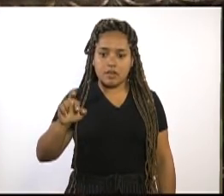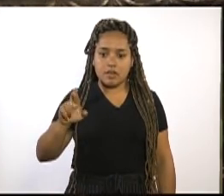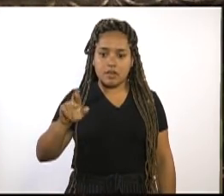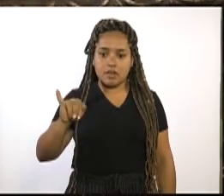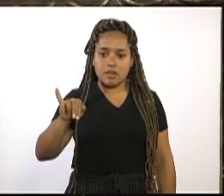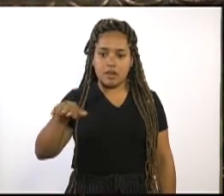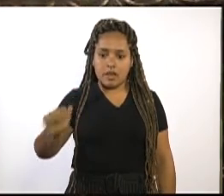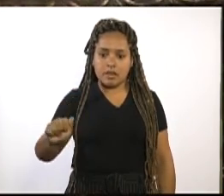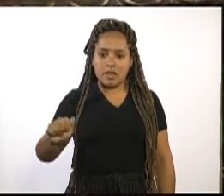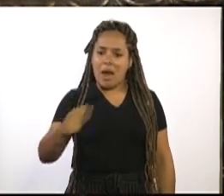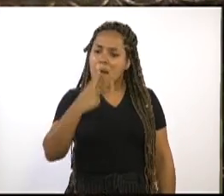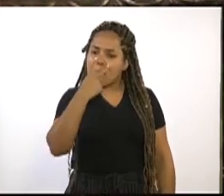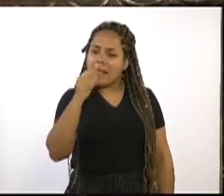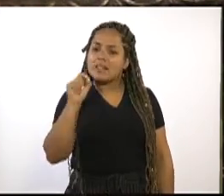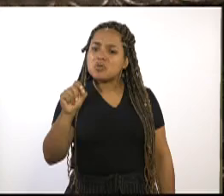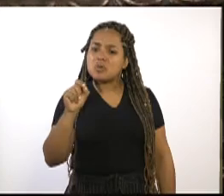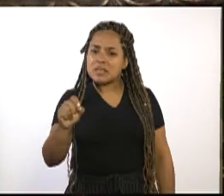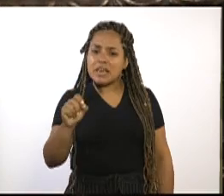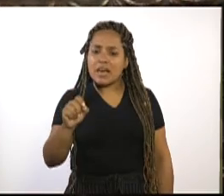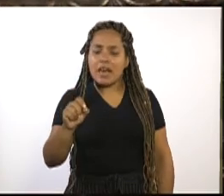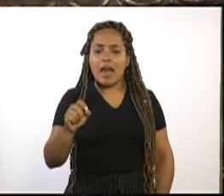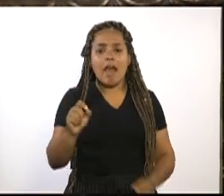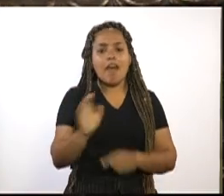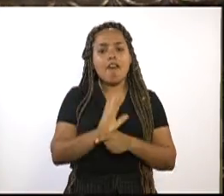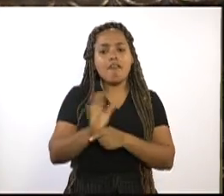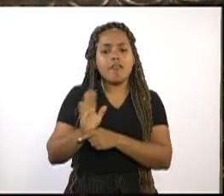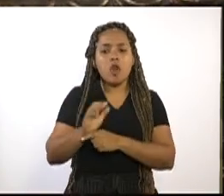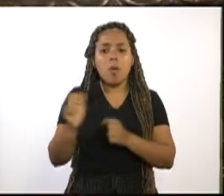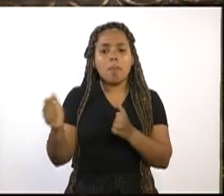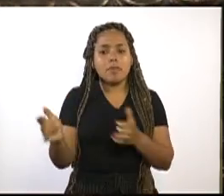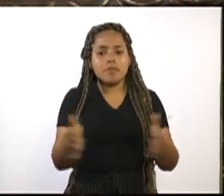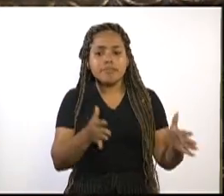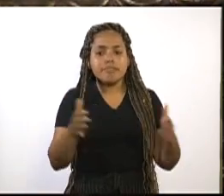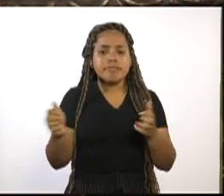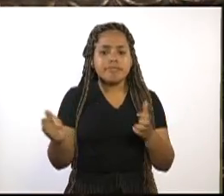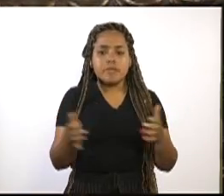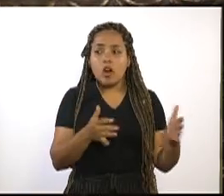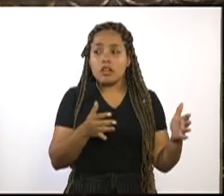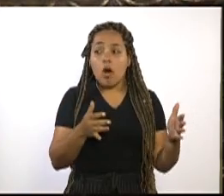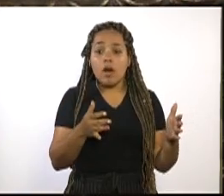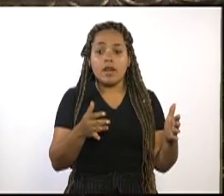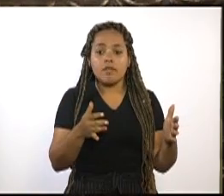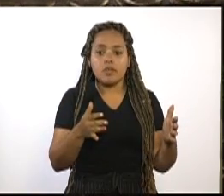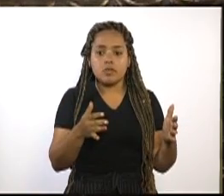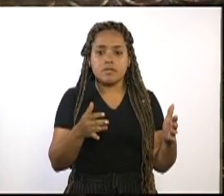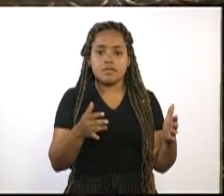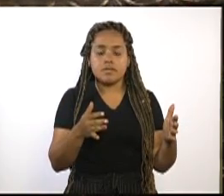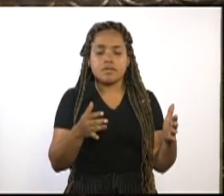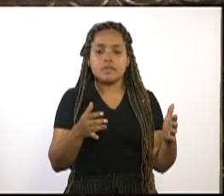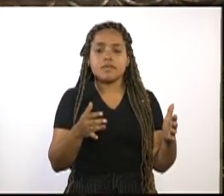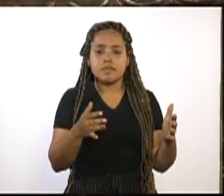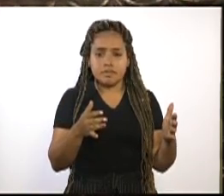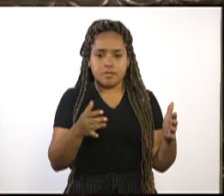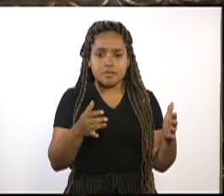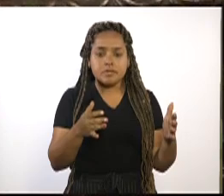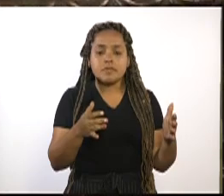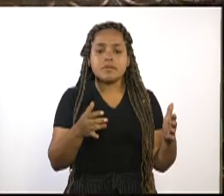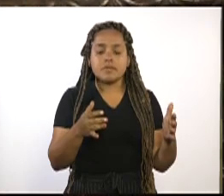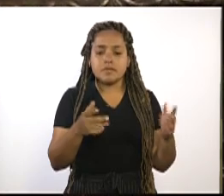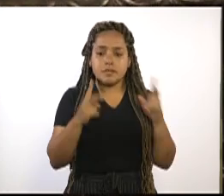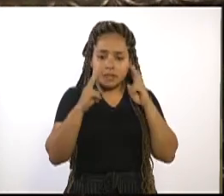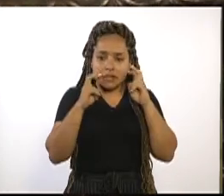Parece inicialmente que é um filmezinho ingênuo, de um romance que se acaba por uma